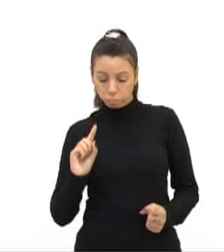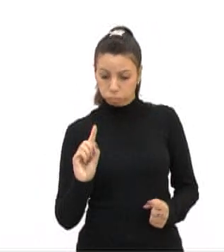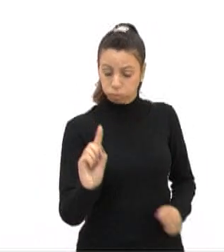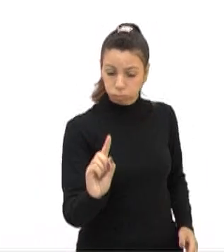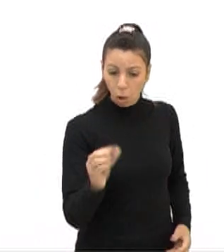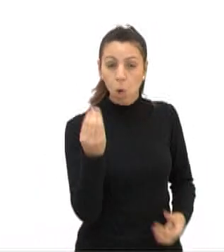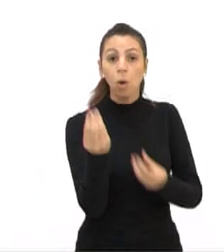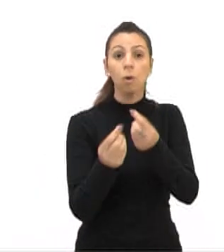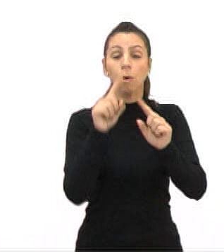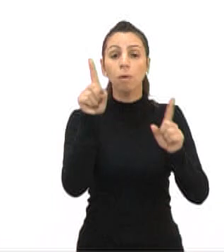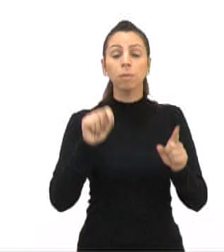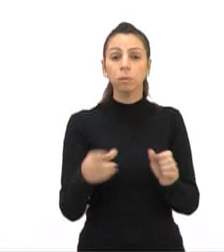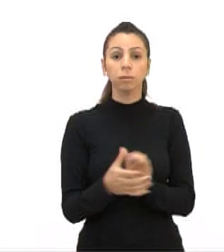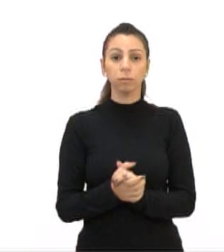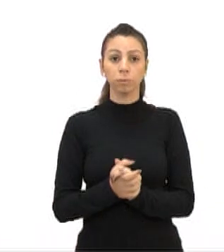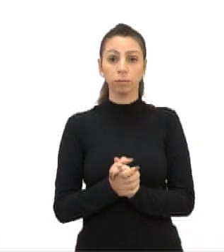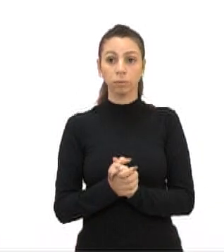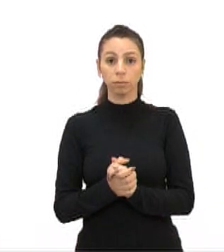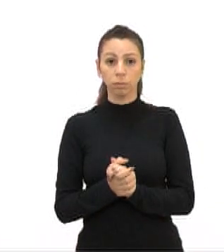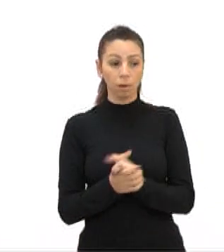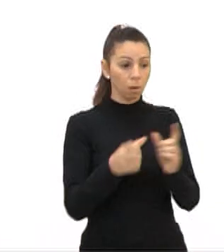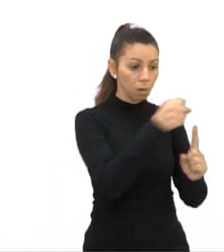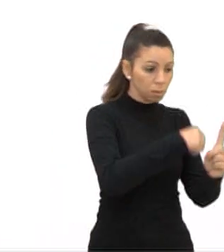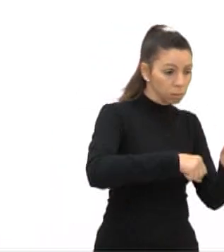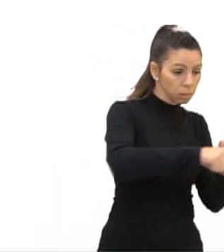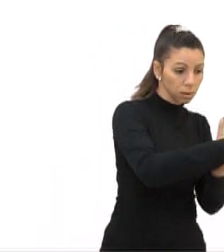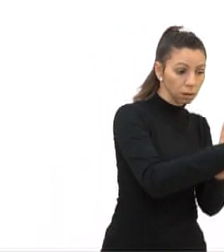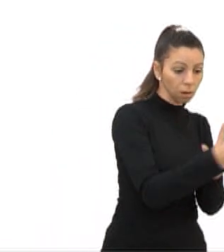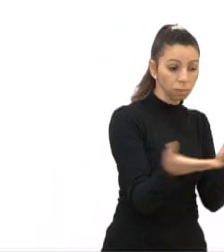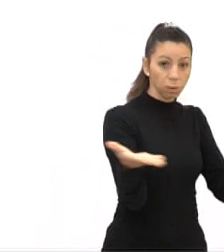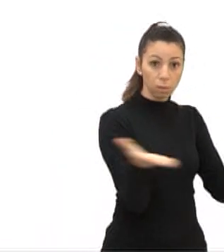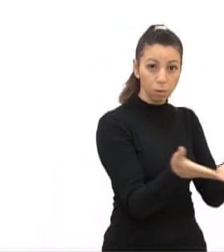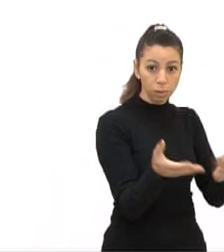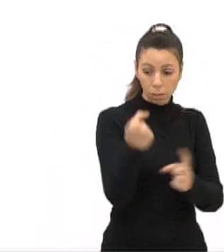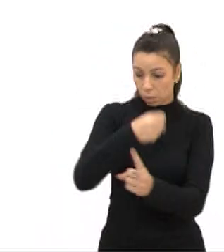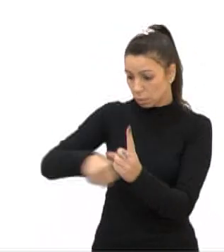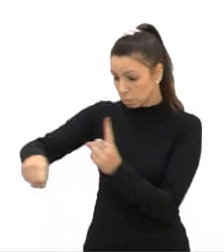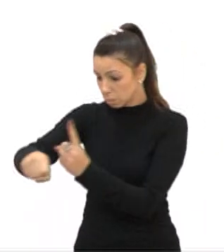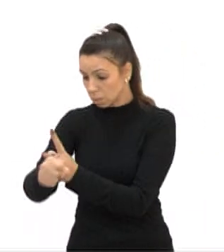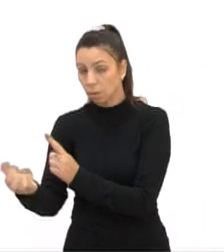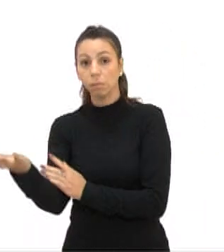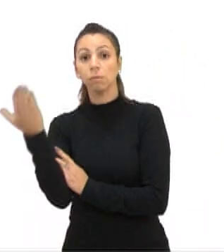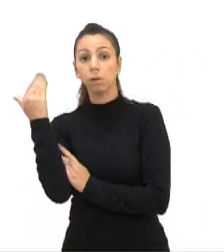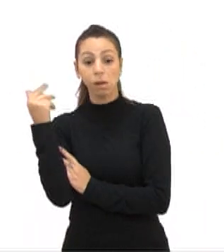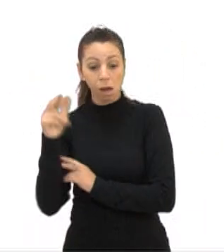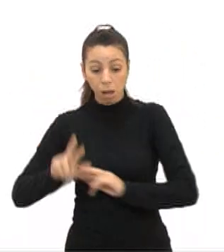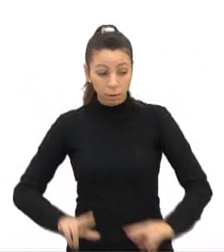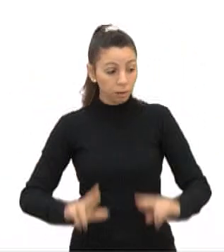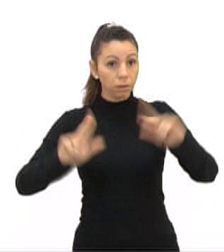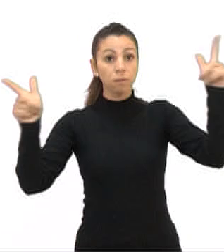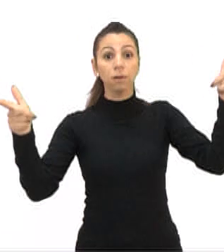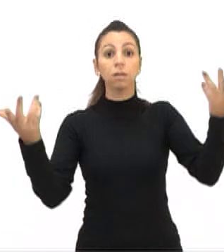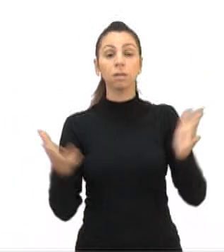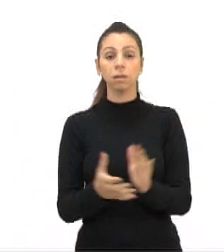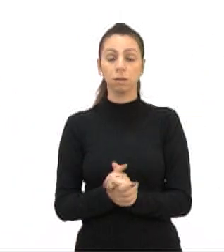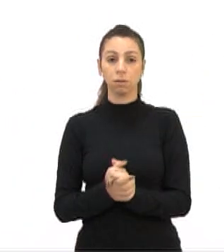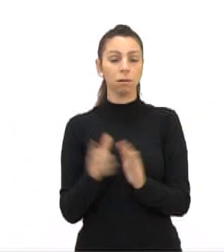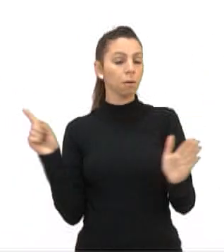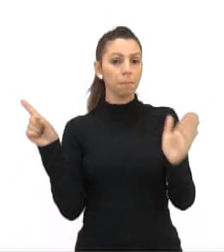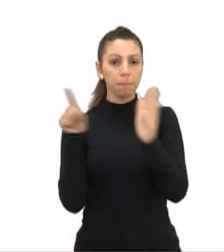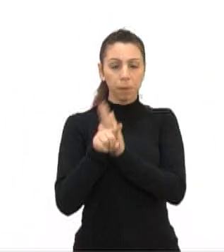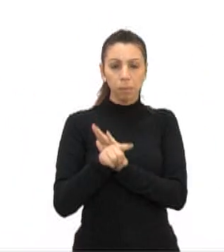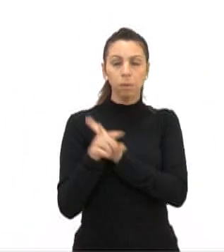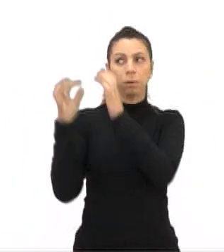sociedade hoje das sociedades antigamente? Né? Perguntas altamente reflexivas, né? Utilize